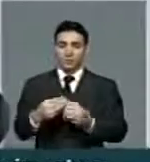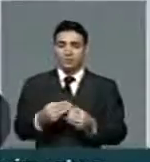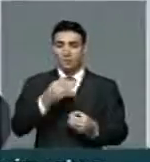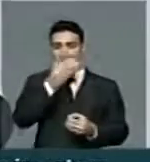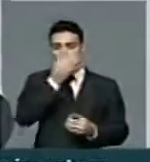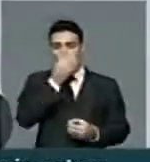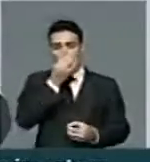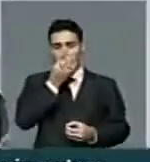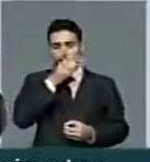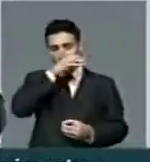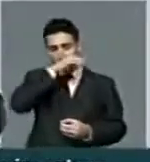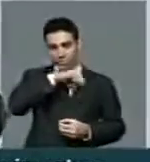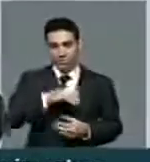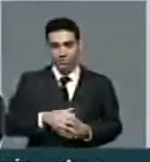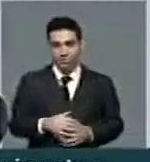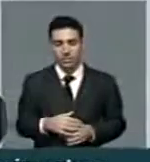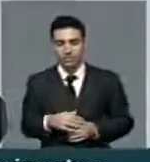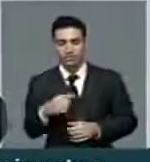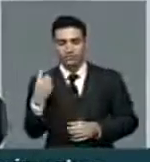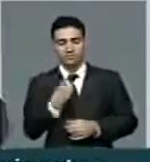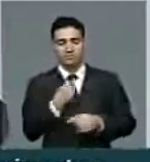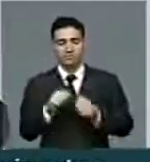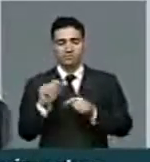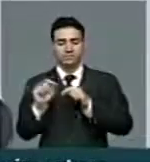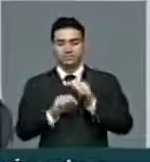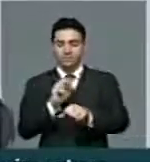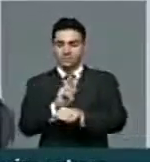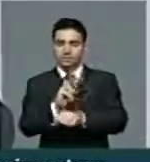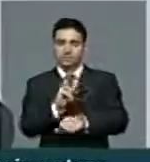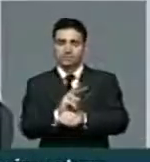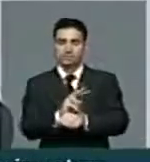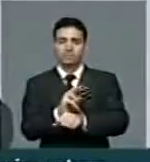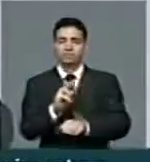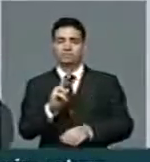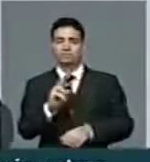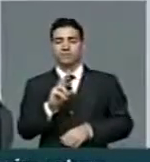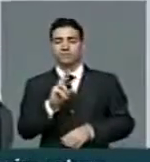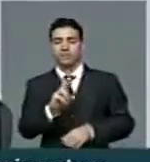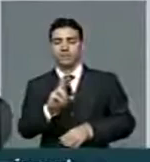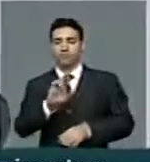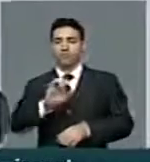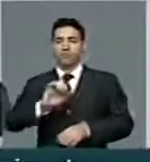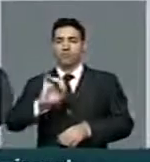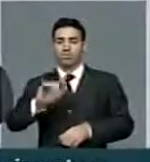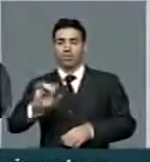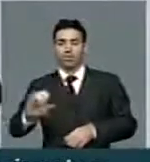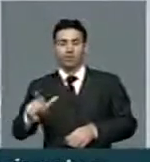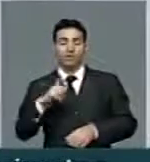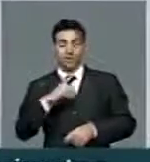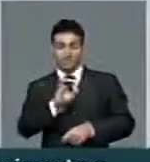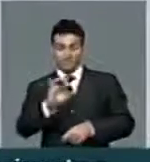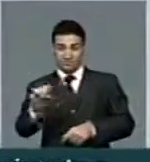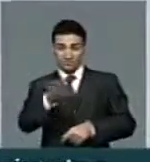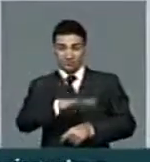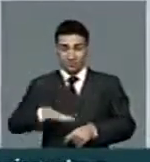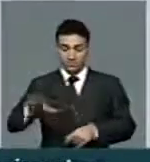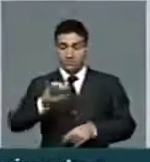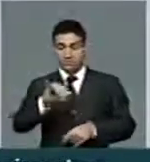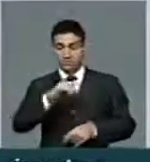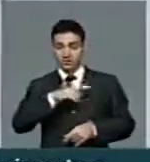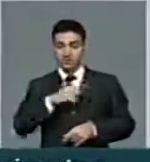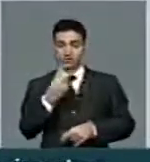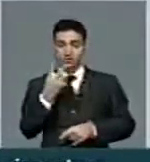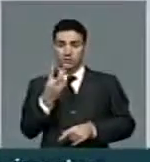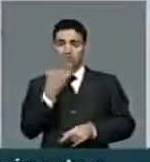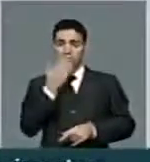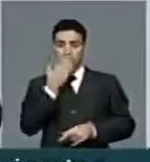estamos fazendo a questão de reserva legal em áreas de transição de biomas, os ecótonos. Se tem 2 biomas,